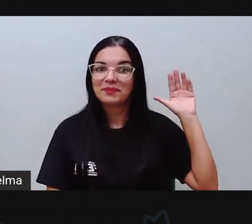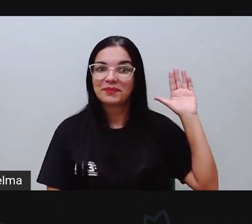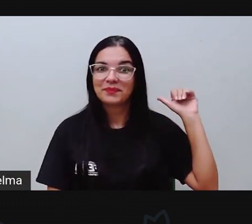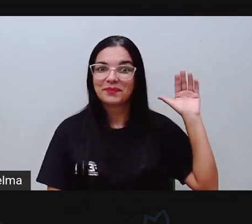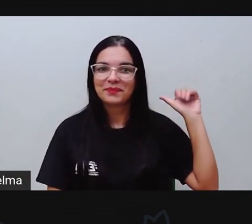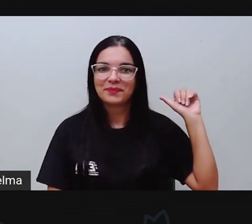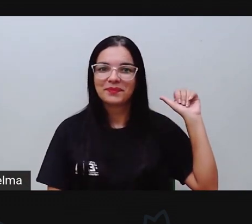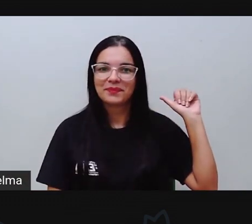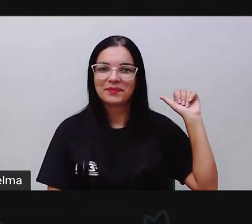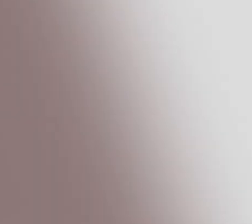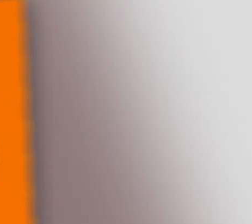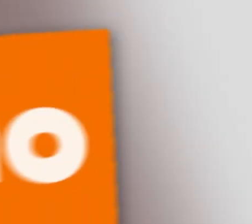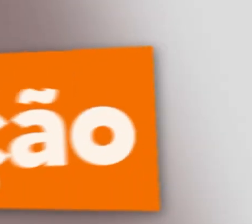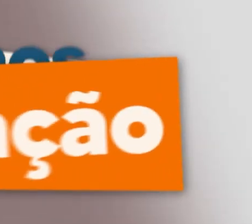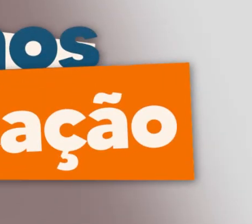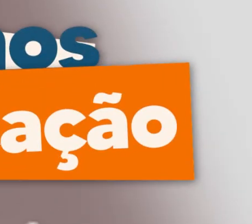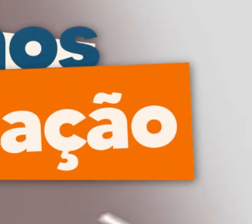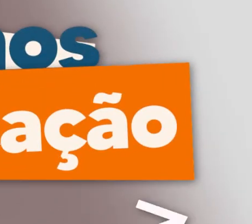aula. Tchau, tchau!